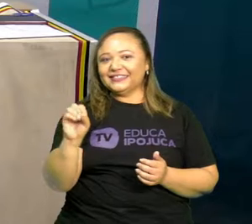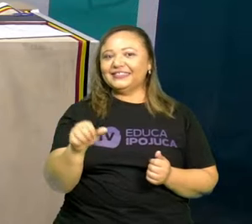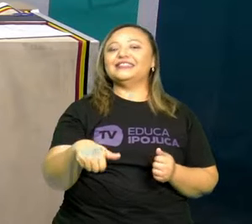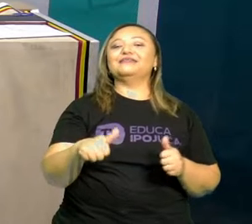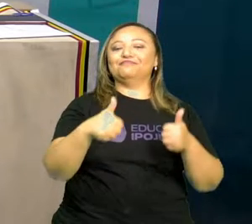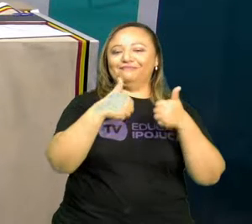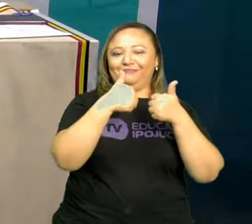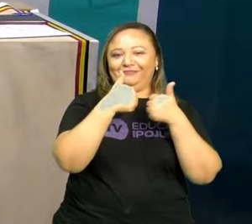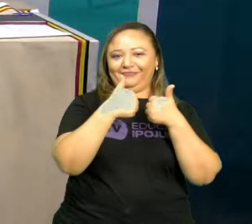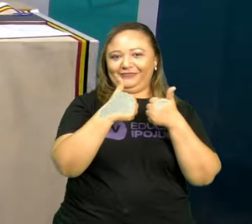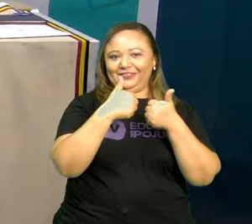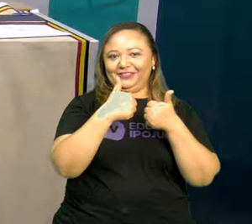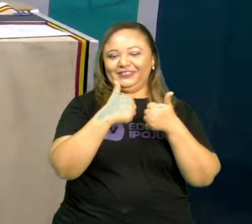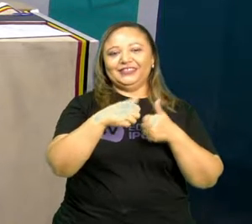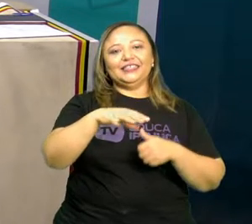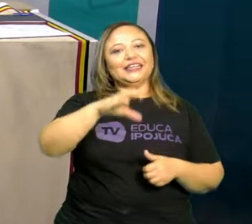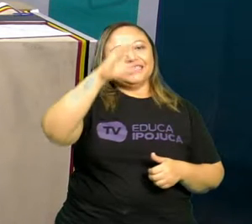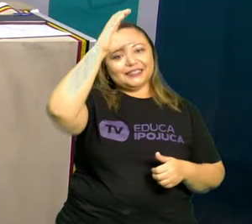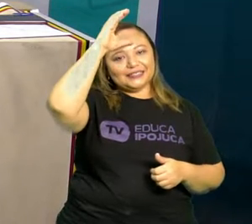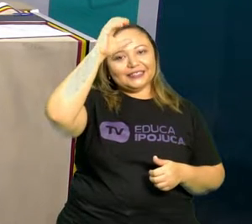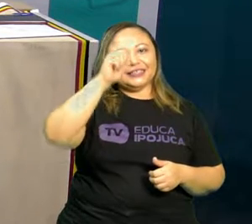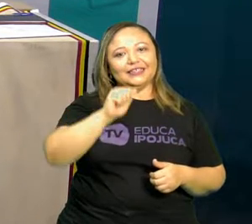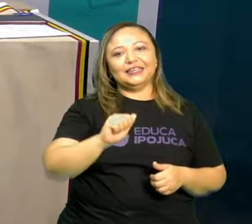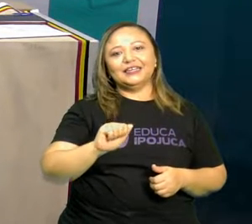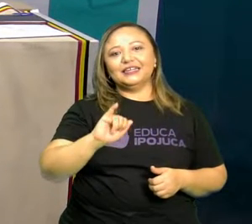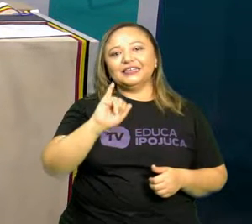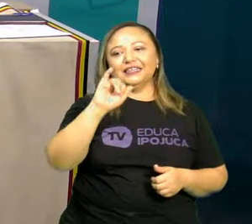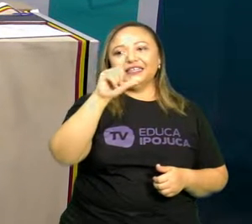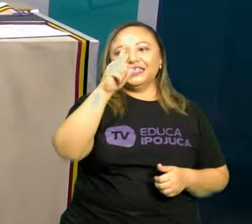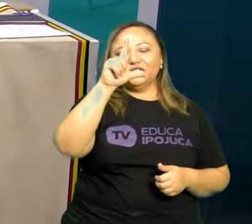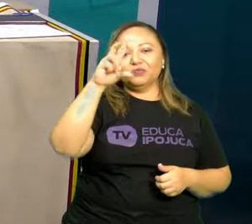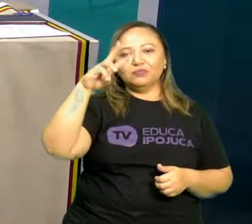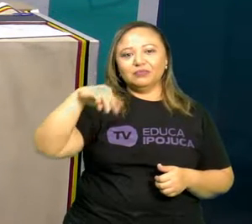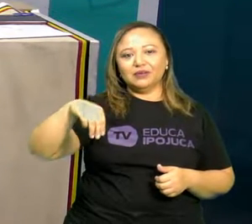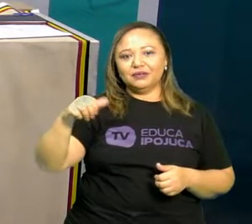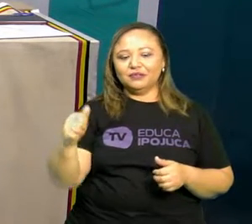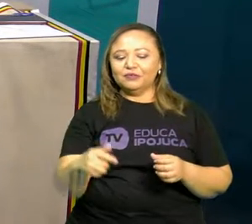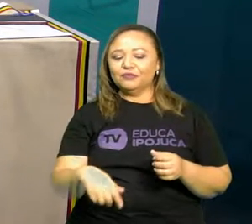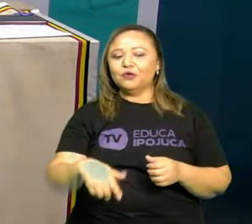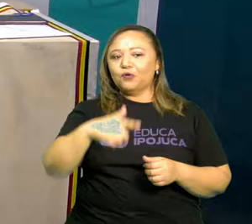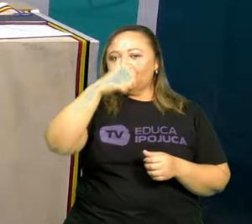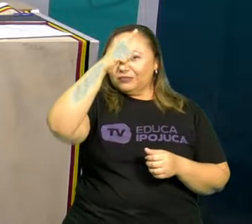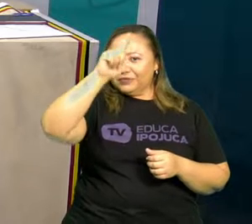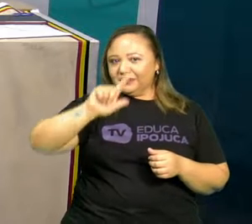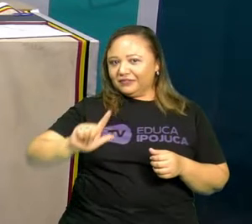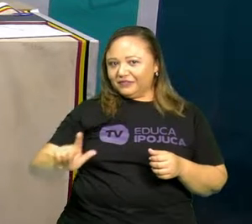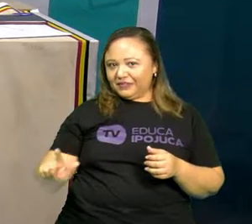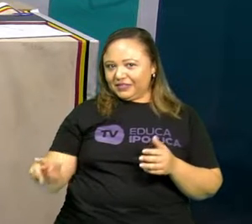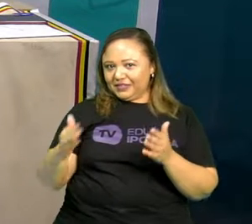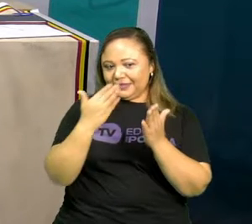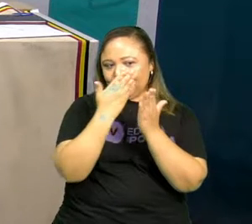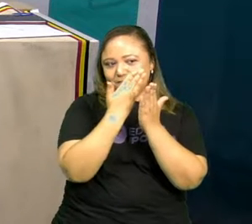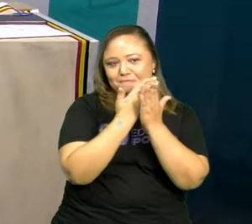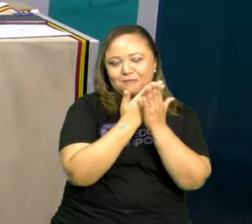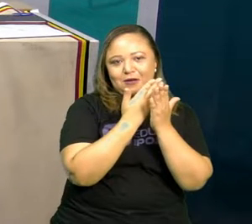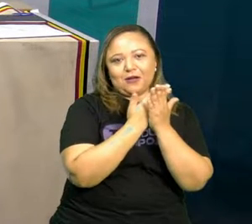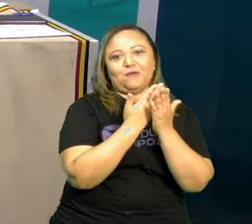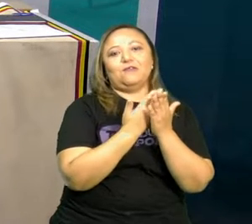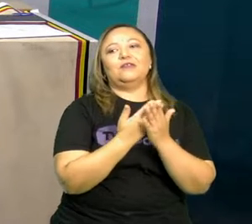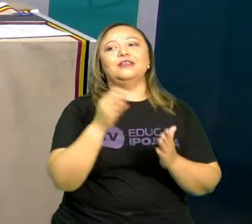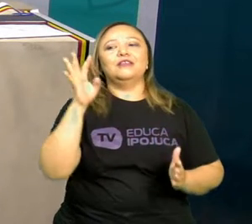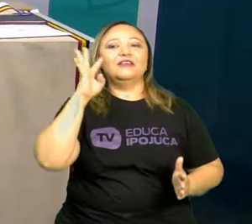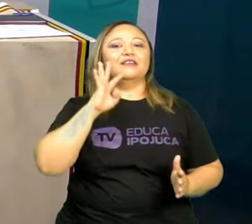meus amores, olha, tia Ilma aqui de volta com mais uma aulinha bem